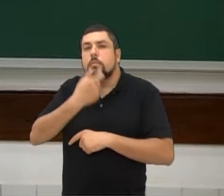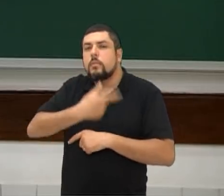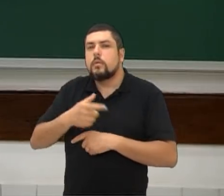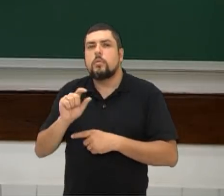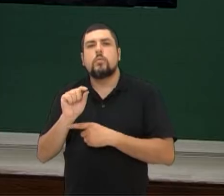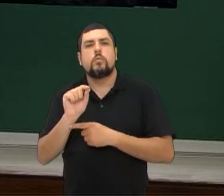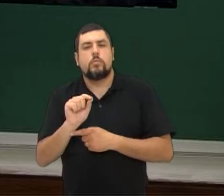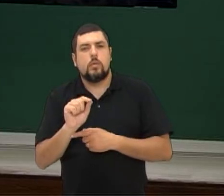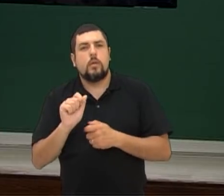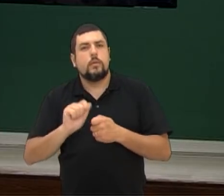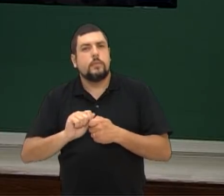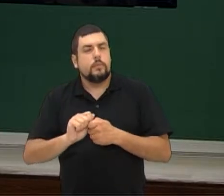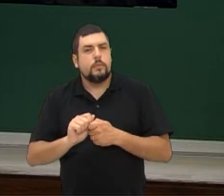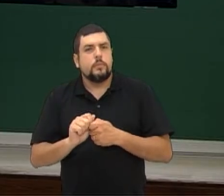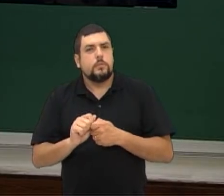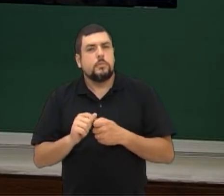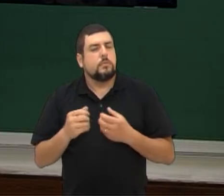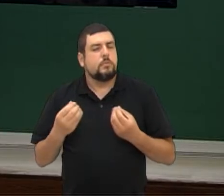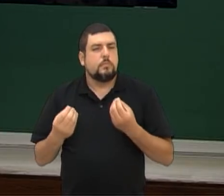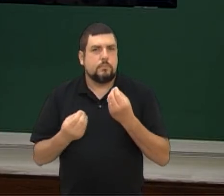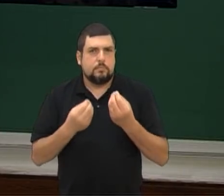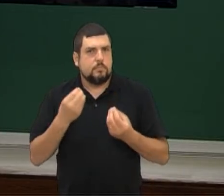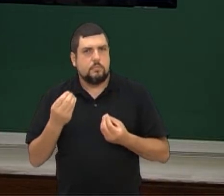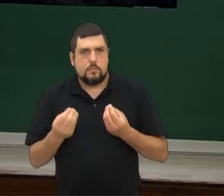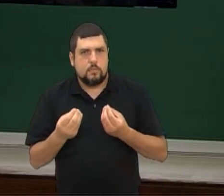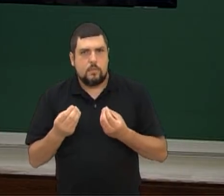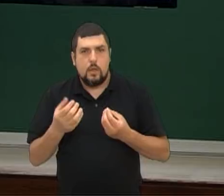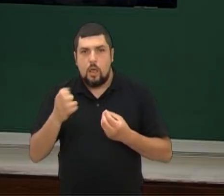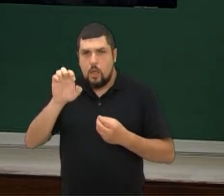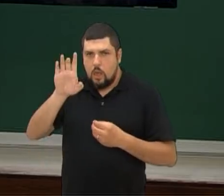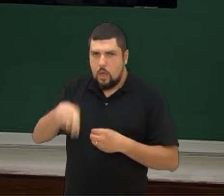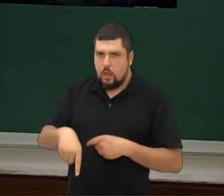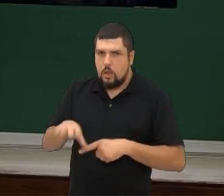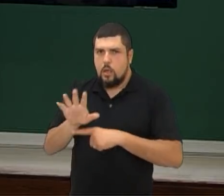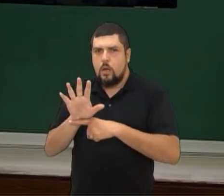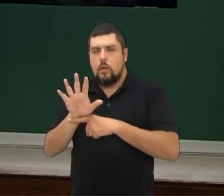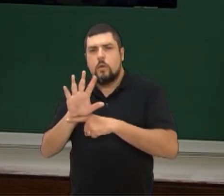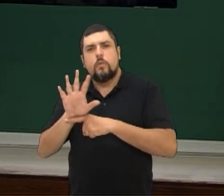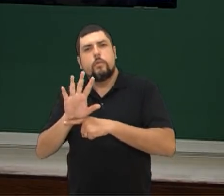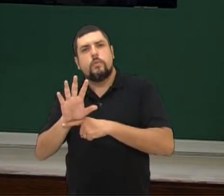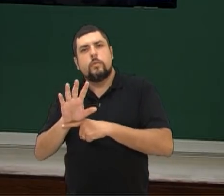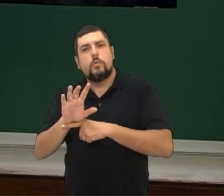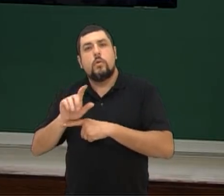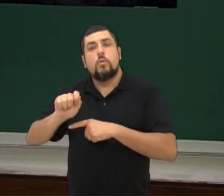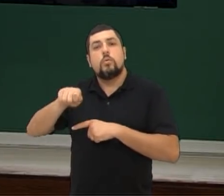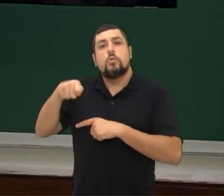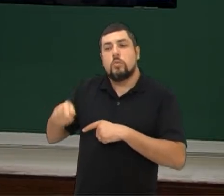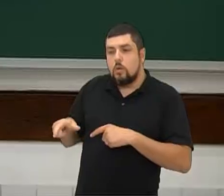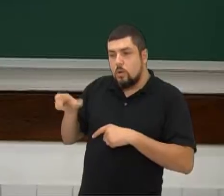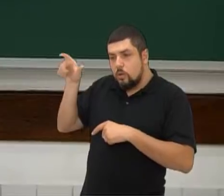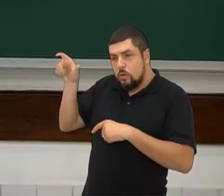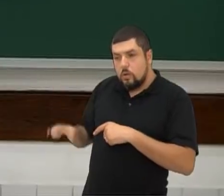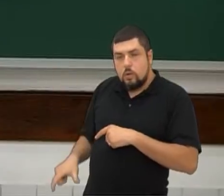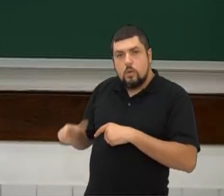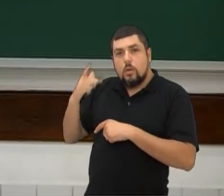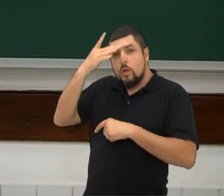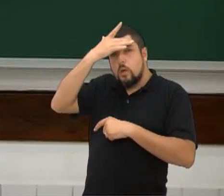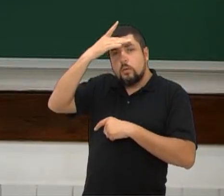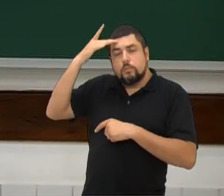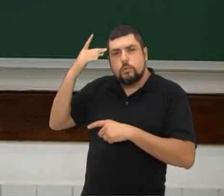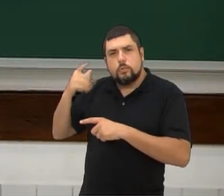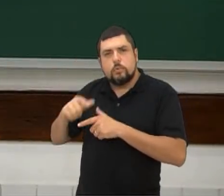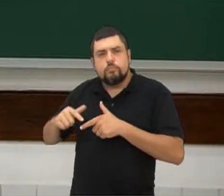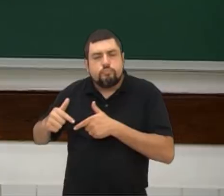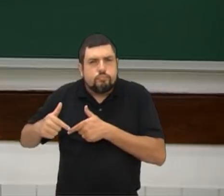o quê? Ele é um filme tocante sobre uma pessoa em busca de um sonho.